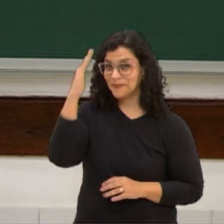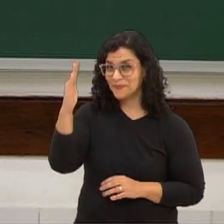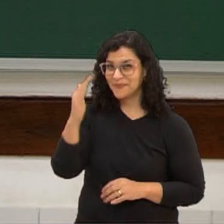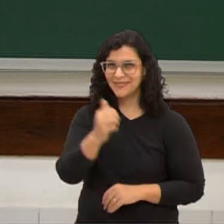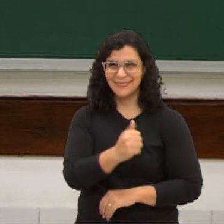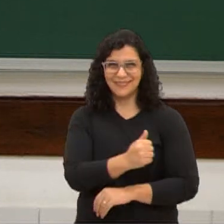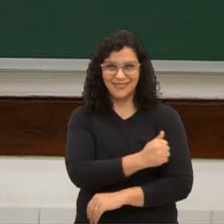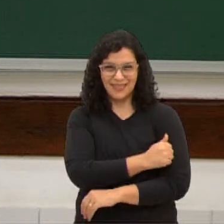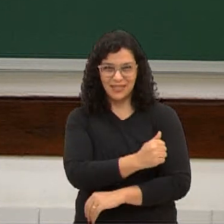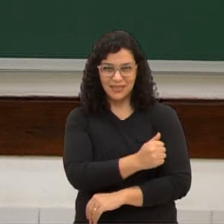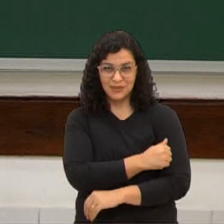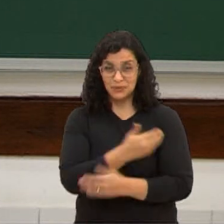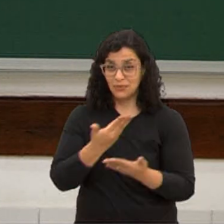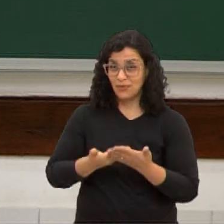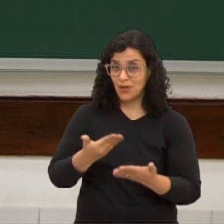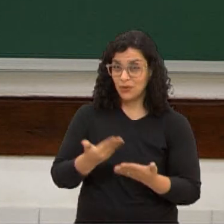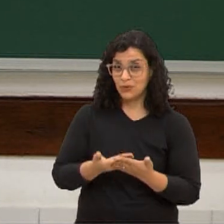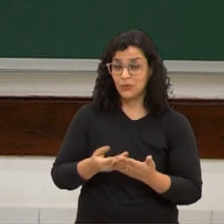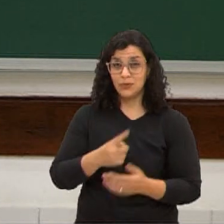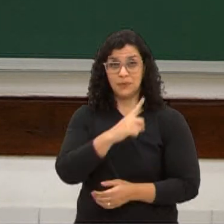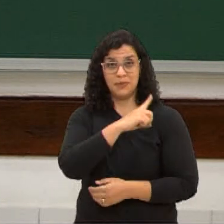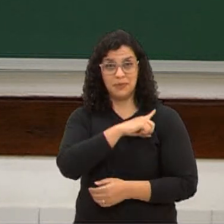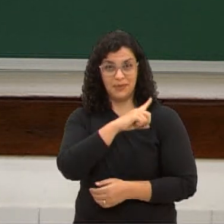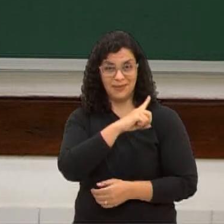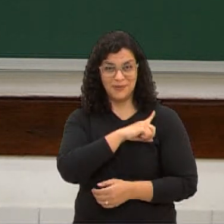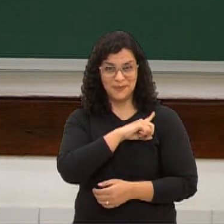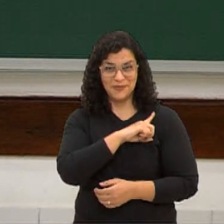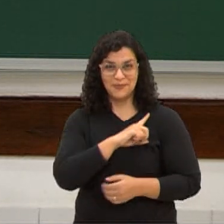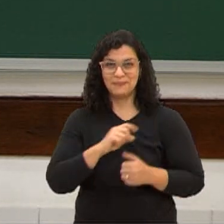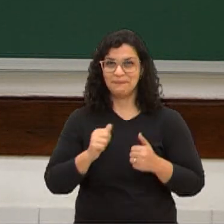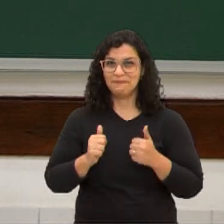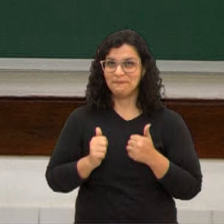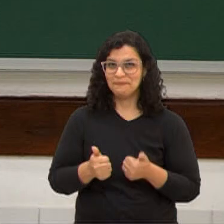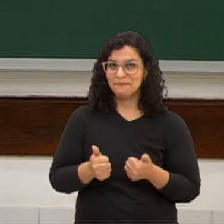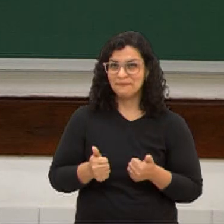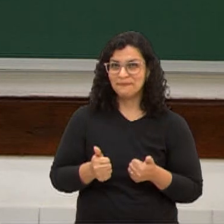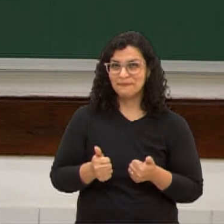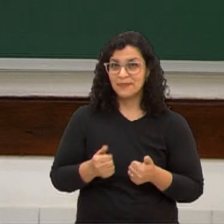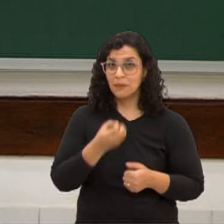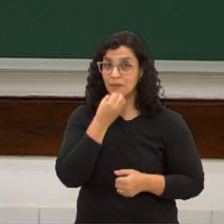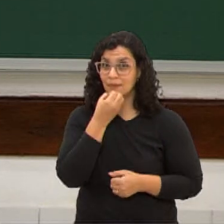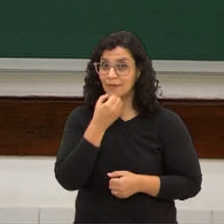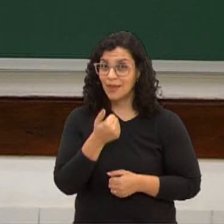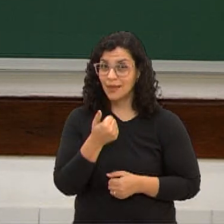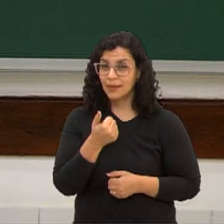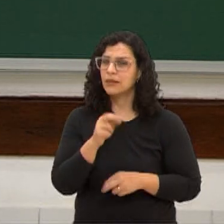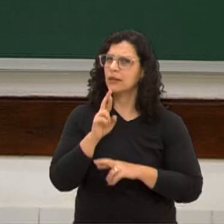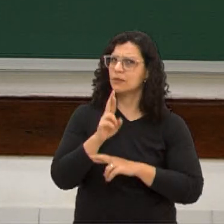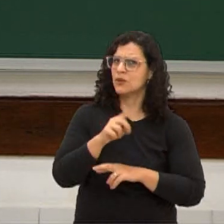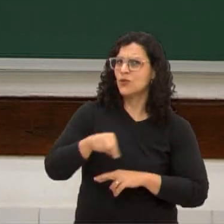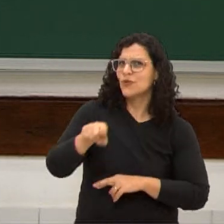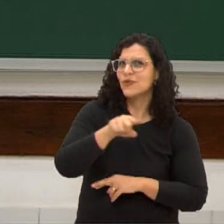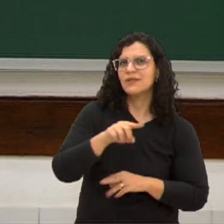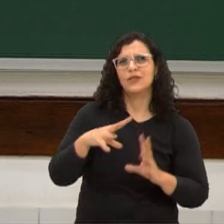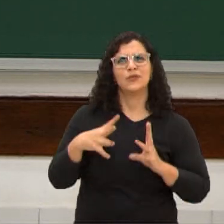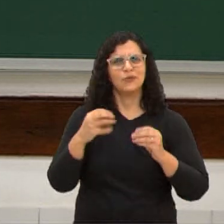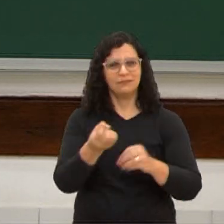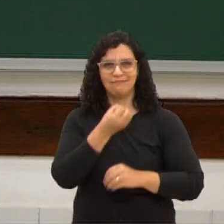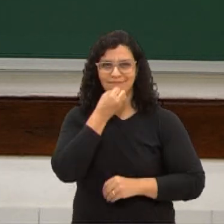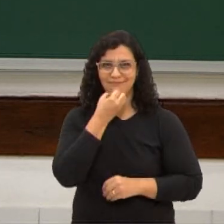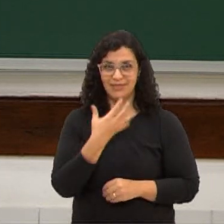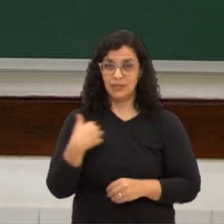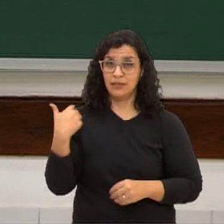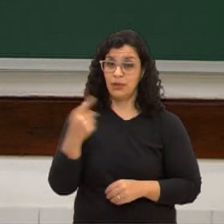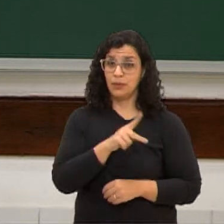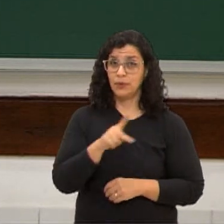Hola chicos y chicas, estudiantes de la primeira série de la enseñanza média, como estão? Espero que todos vocês estejam bem, né?